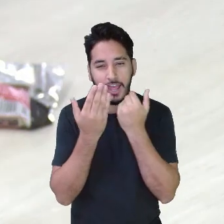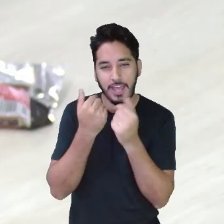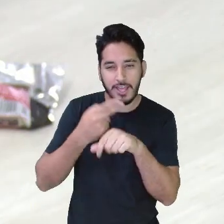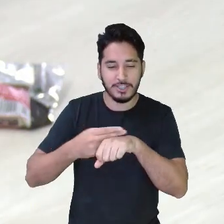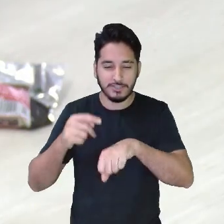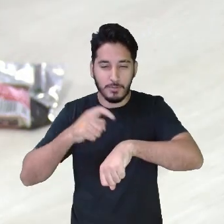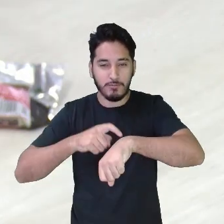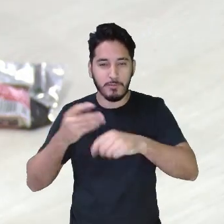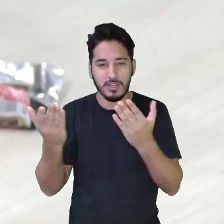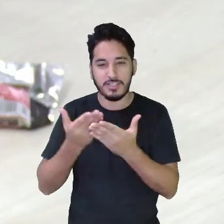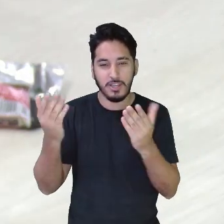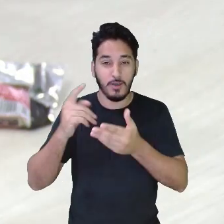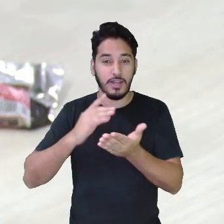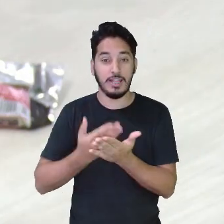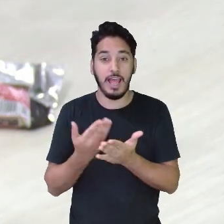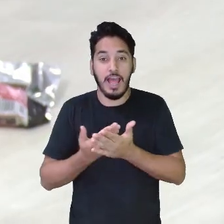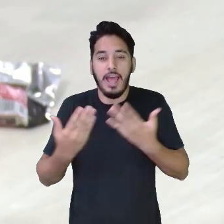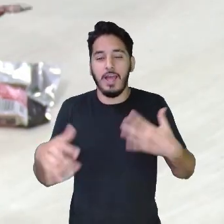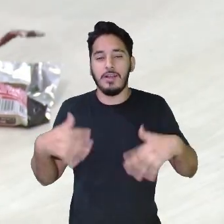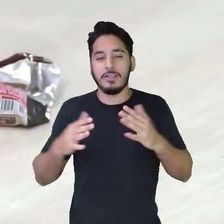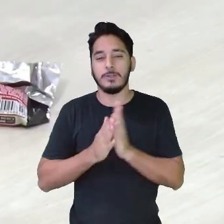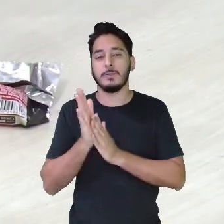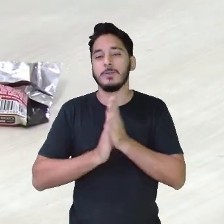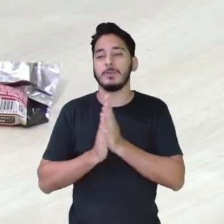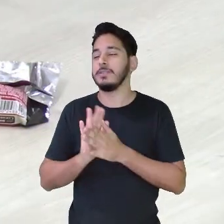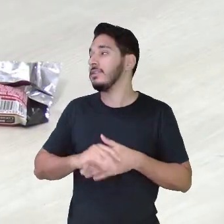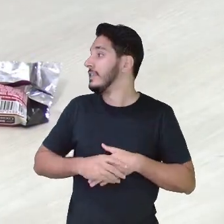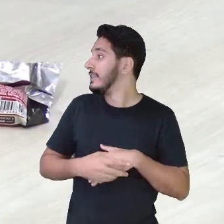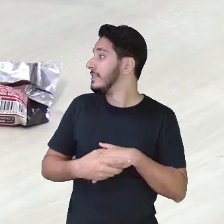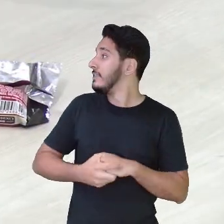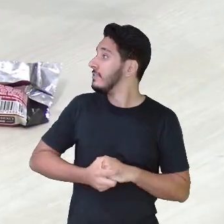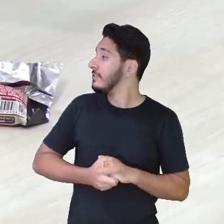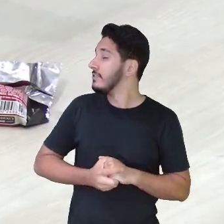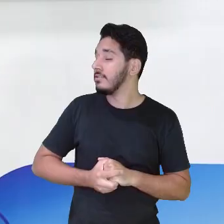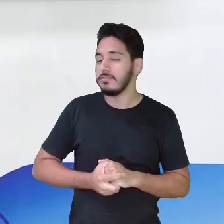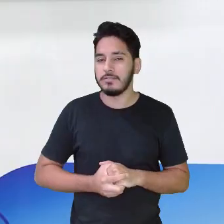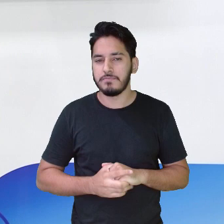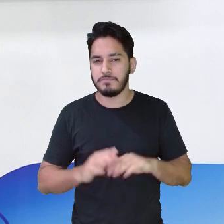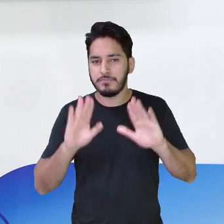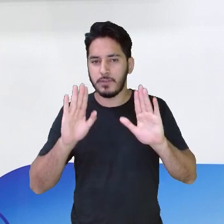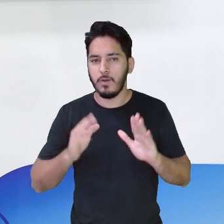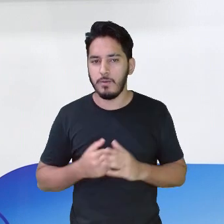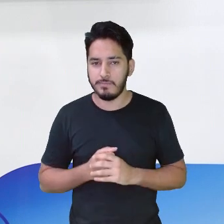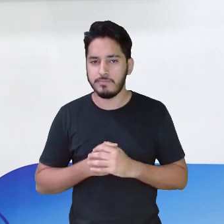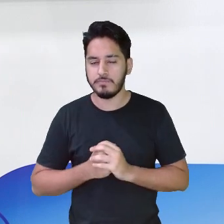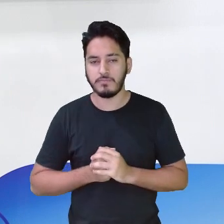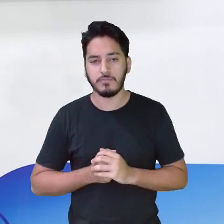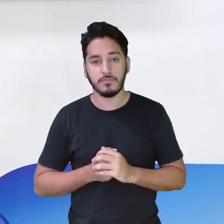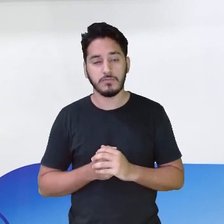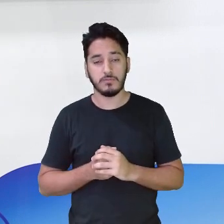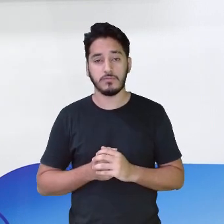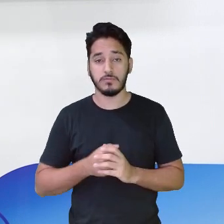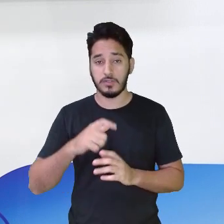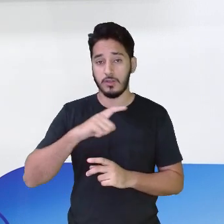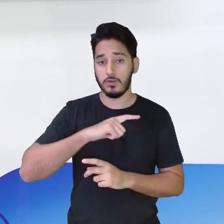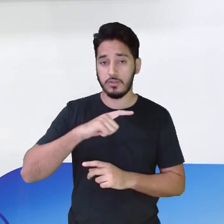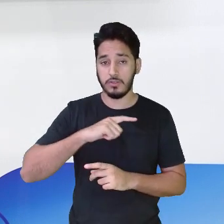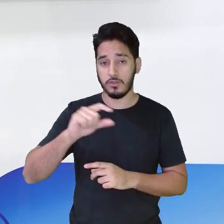esse momento da aula, né? Olha aqui, pessoal, eu